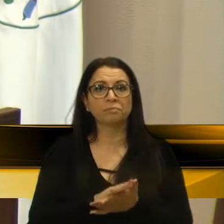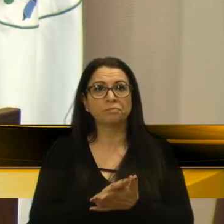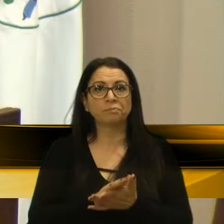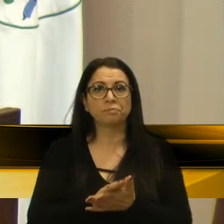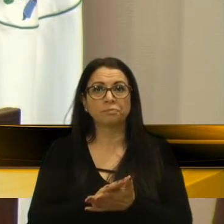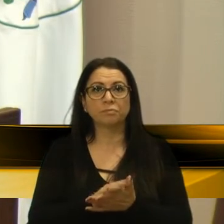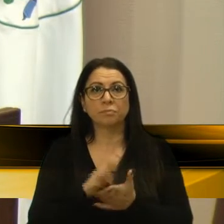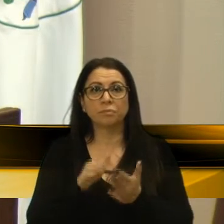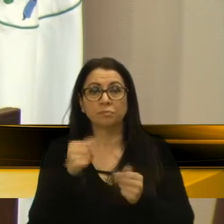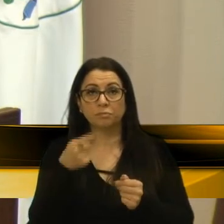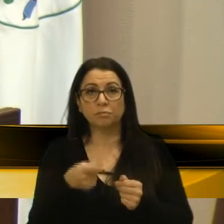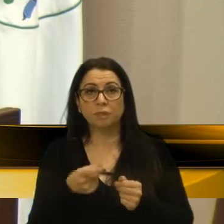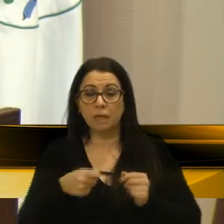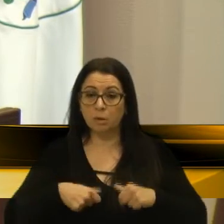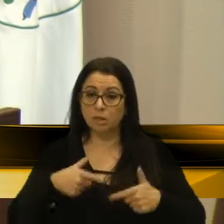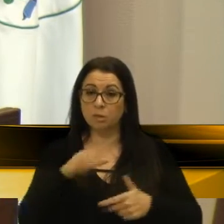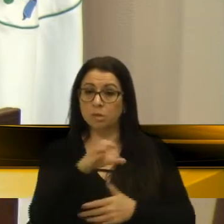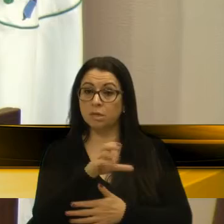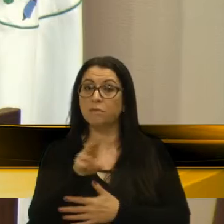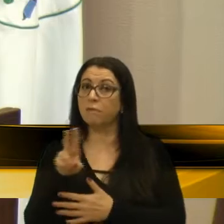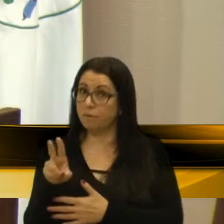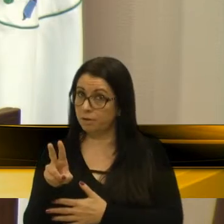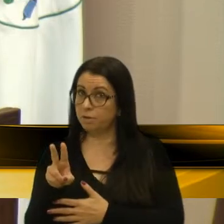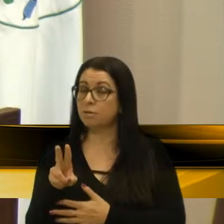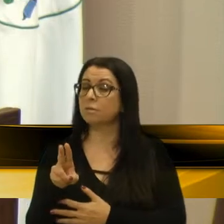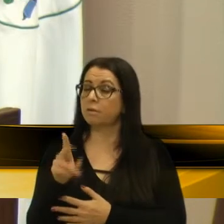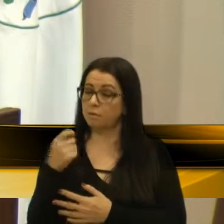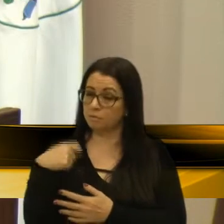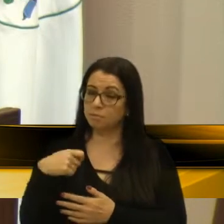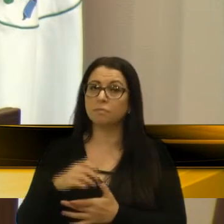Caxias. Então, a ação do CVV é necessária.